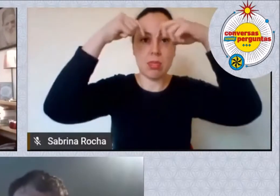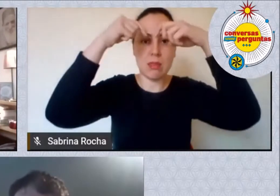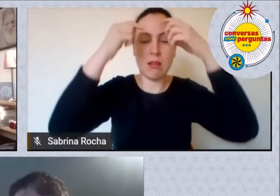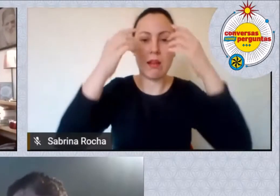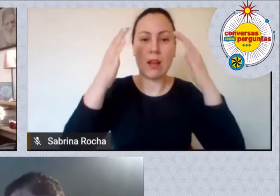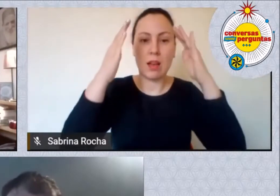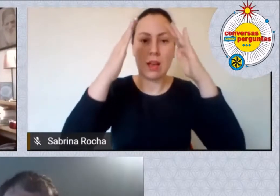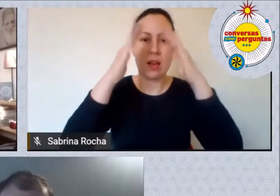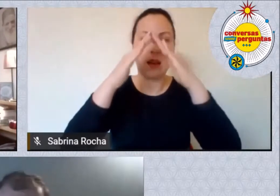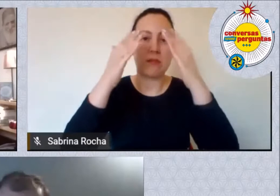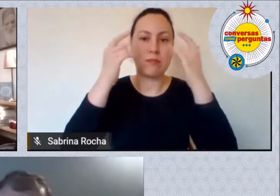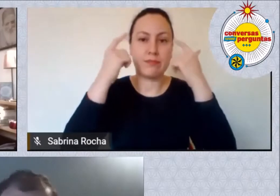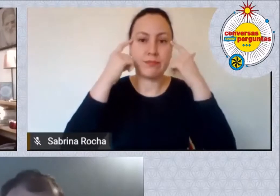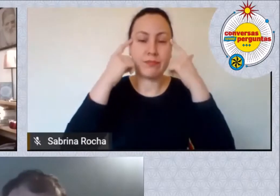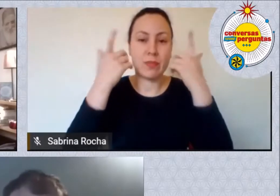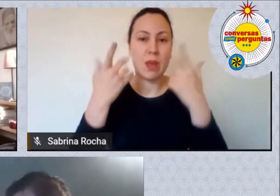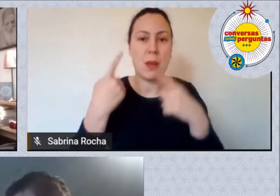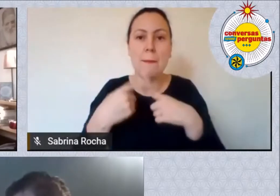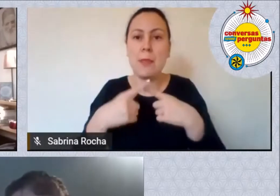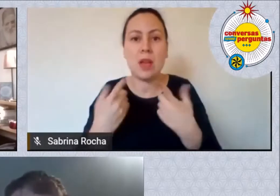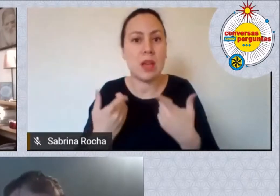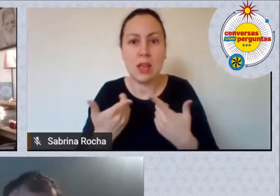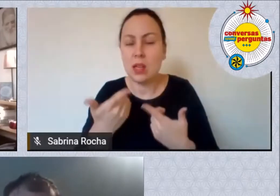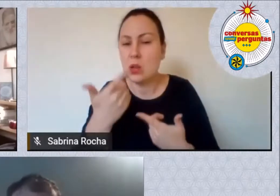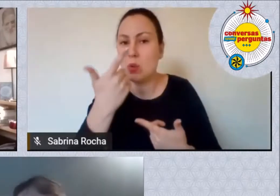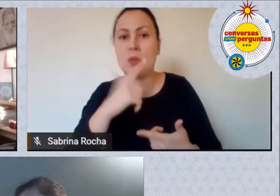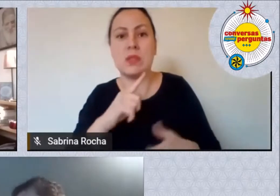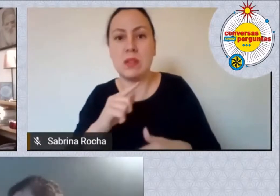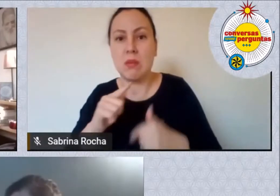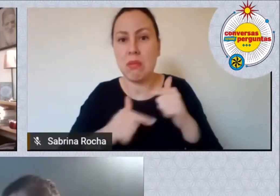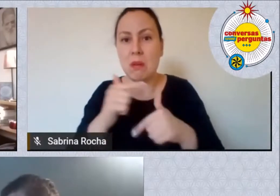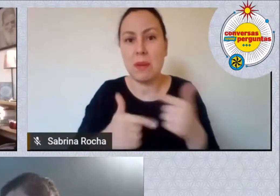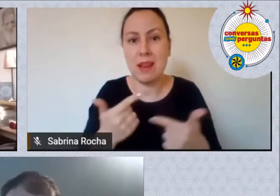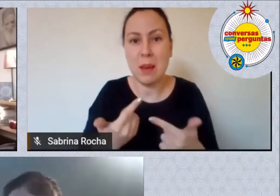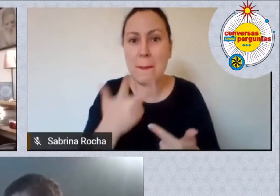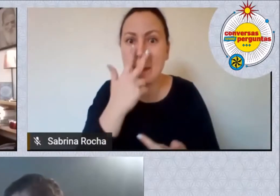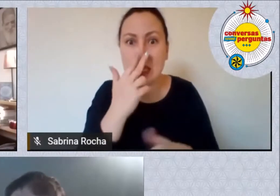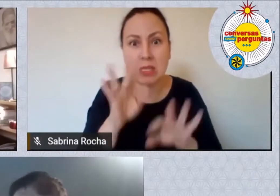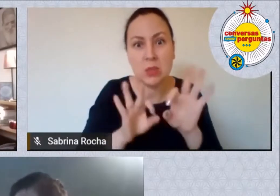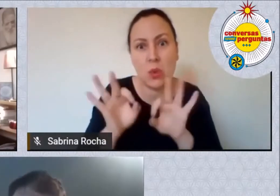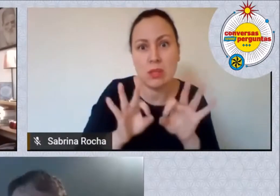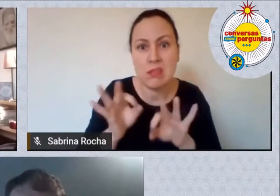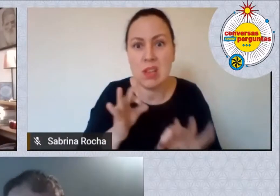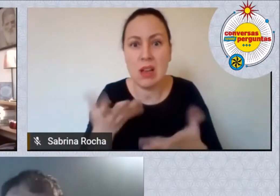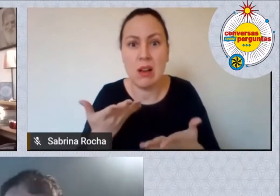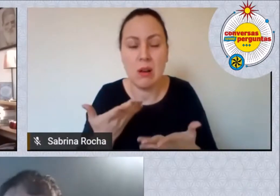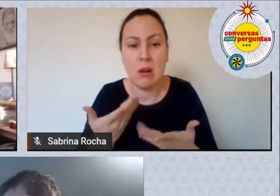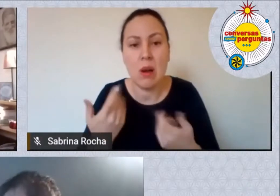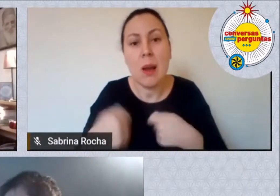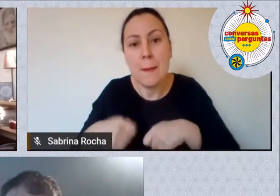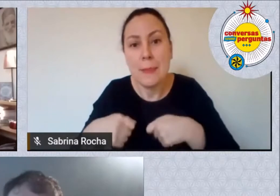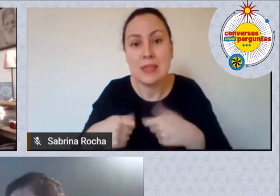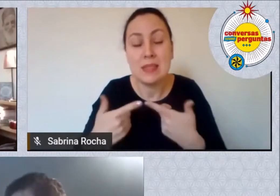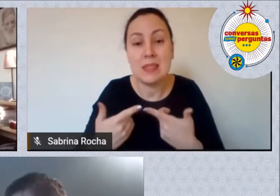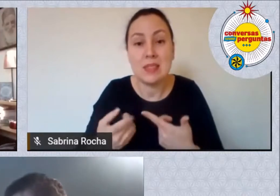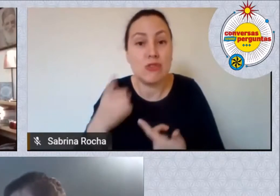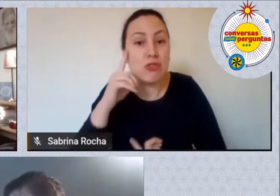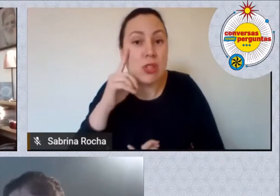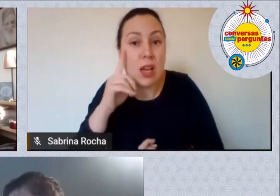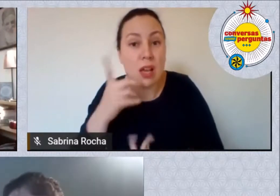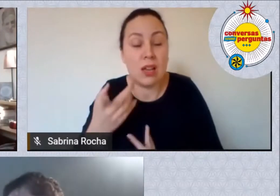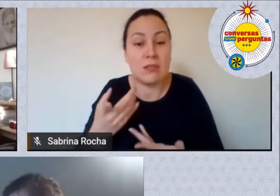rende o trabalho, como se tivesse uma desorganização, é porque temos que fazer frente ao dia a dia,